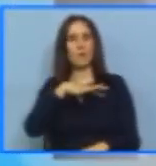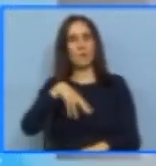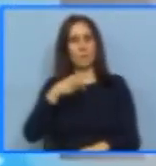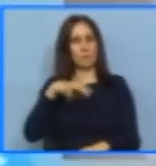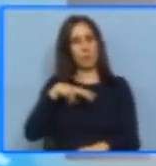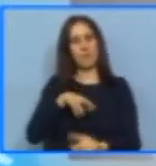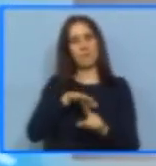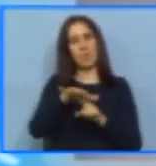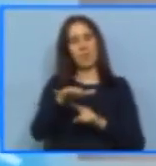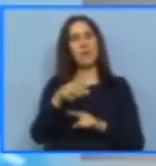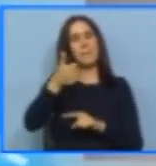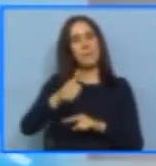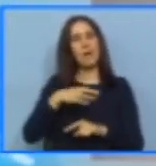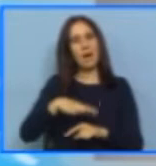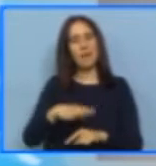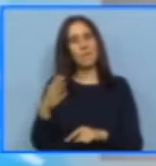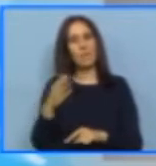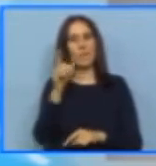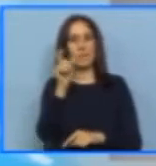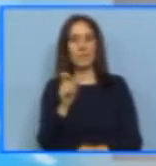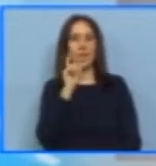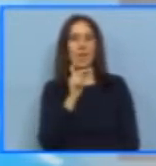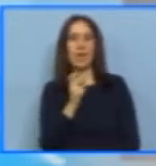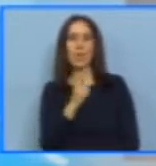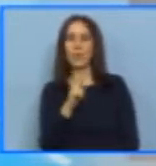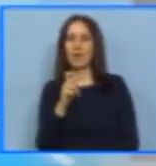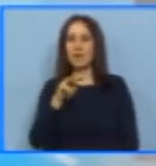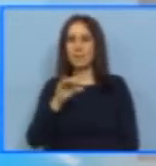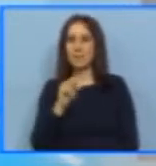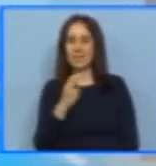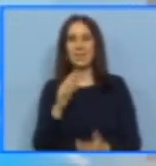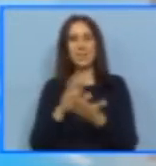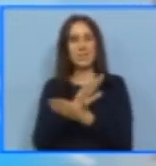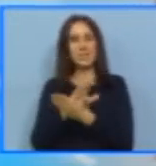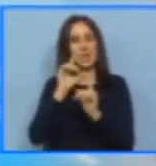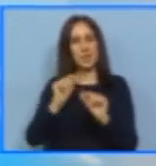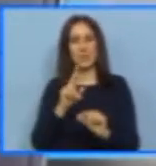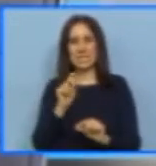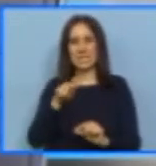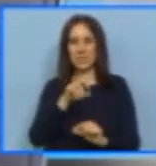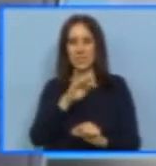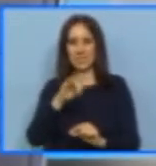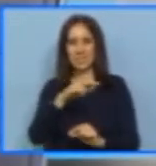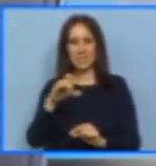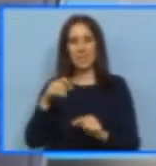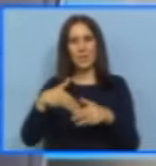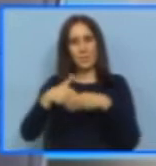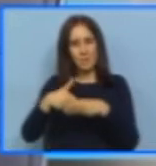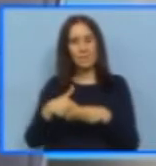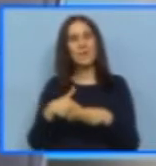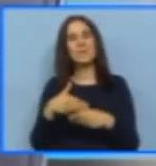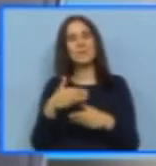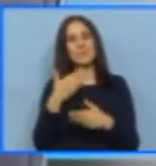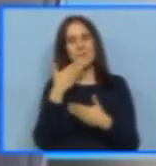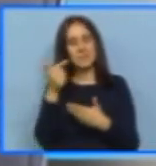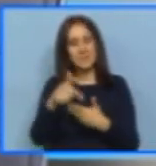com Aura Miguel, jornalista da Rádio Renascença. Cumprimento, muito boa tarde. Olá. Obrigado por estares neste programa. Numa